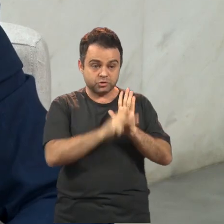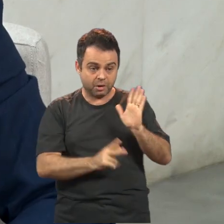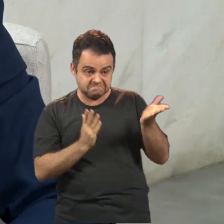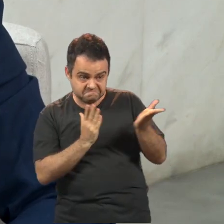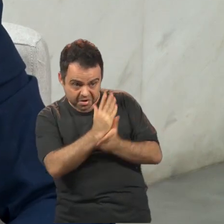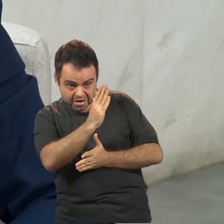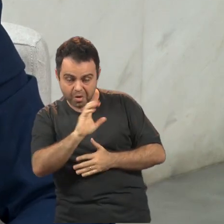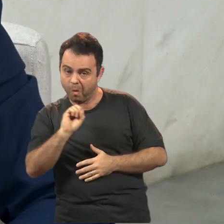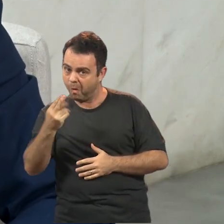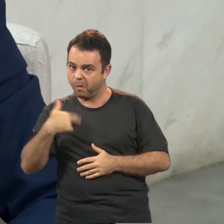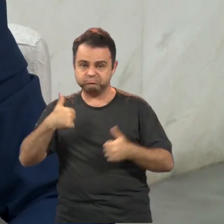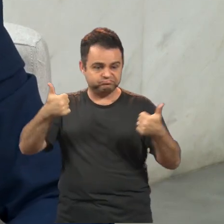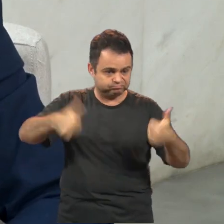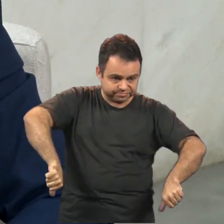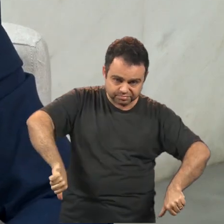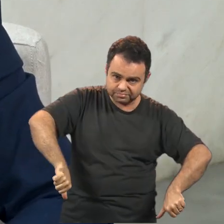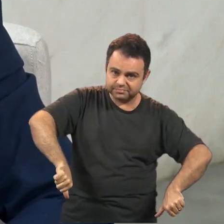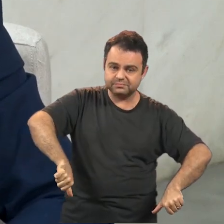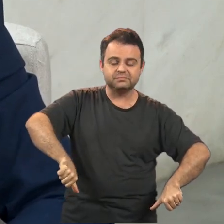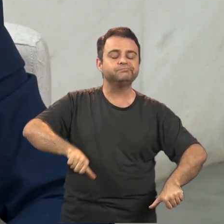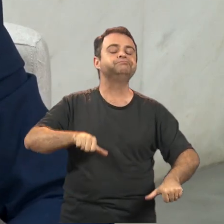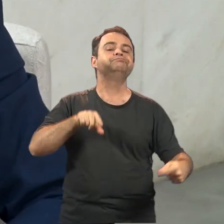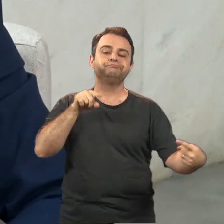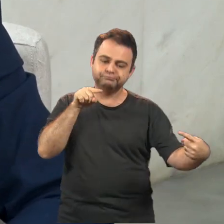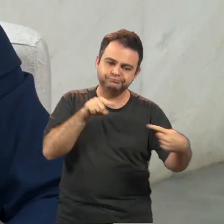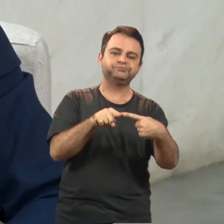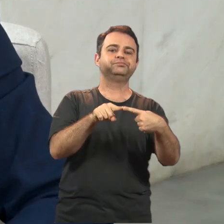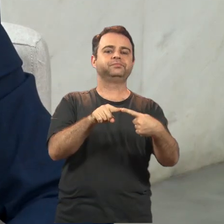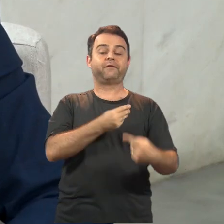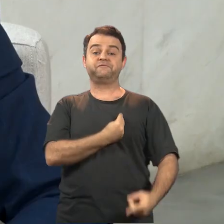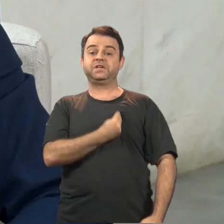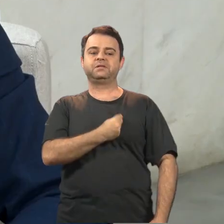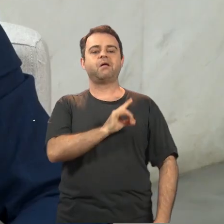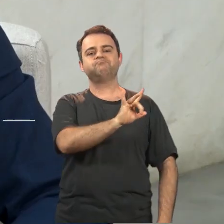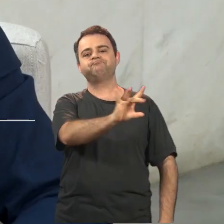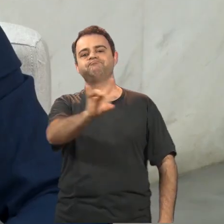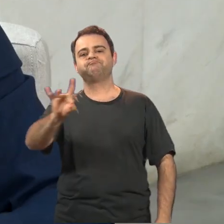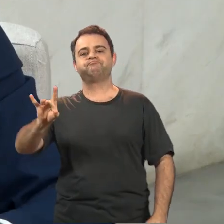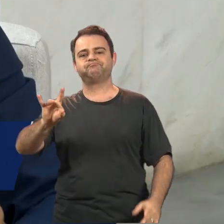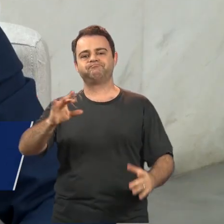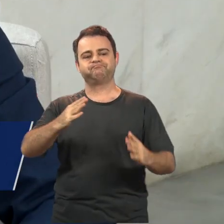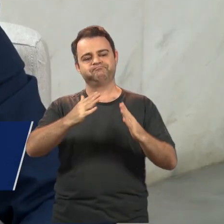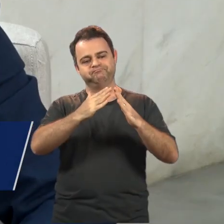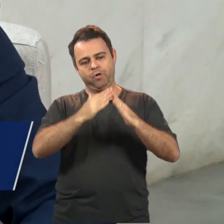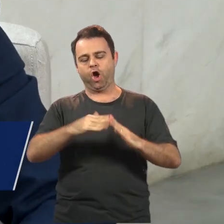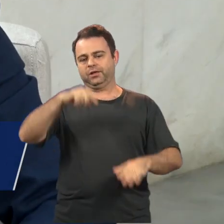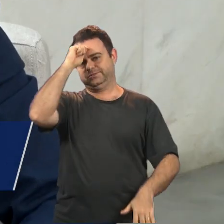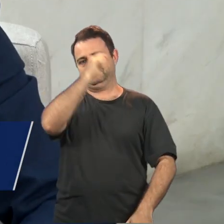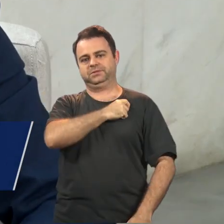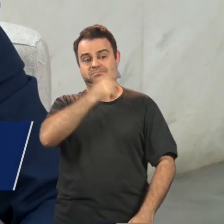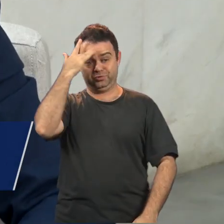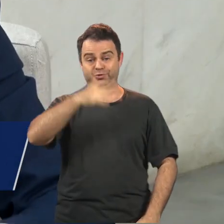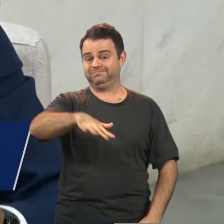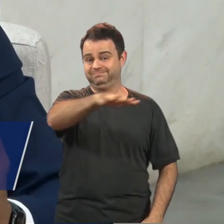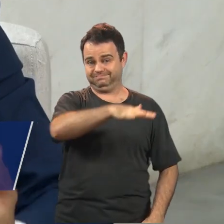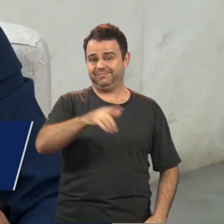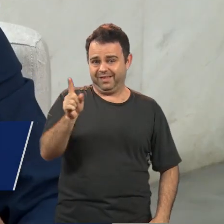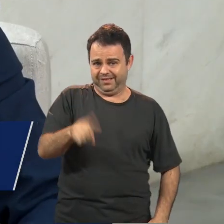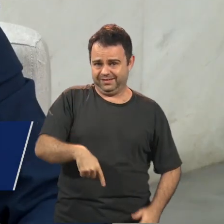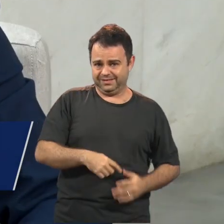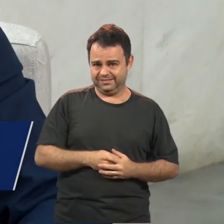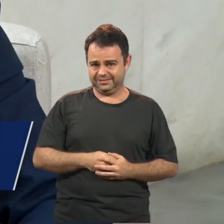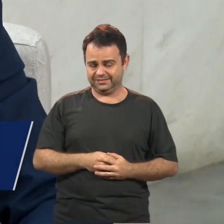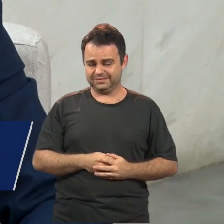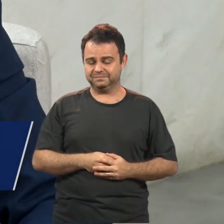na população riopretense. Então, eu digo aqui para a população que é muito importante que acompanhe a TV Câmara, que acompanhe